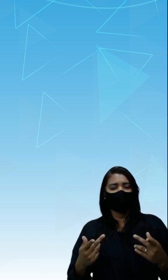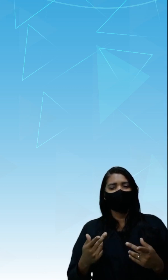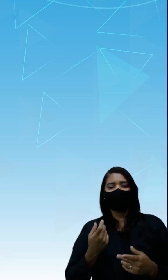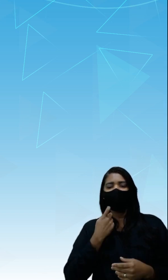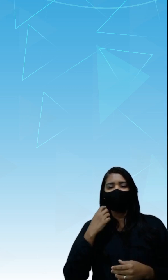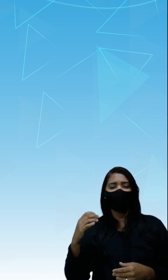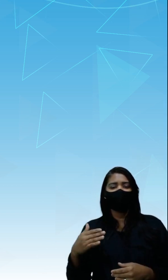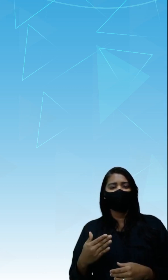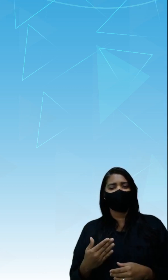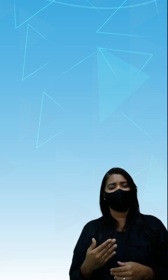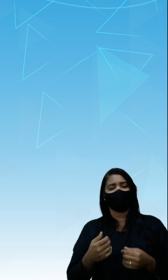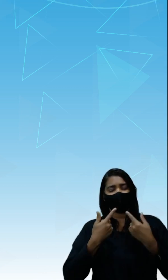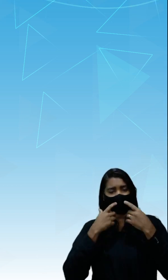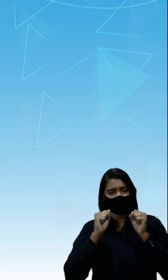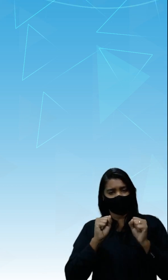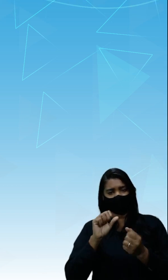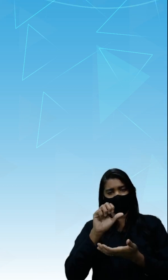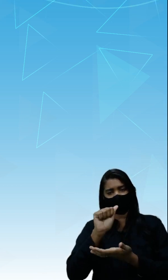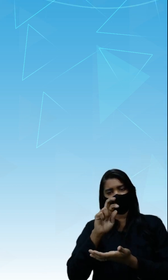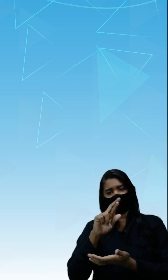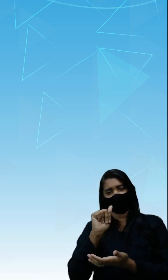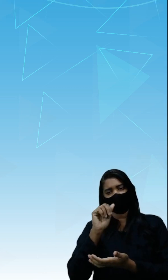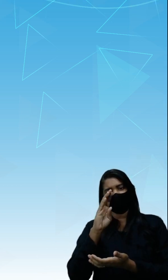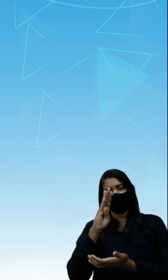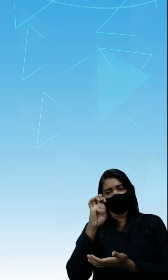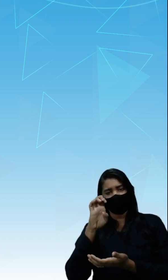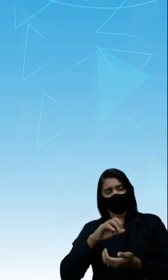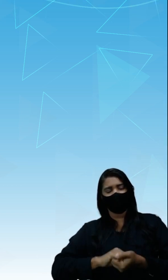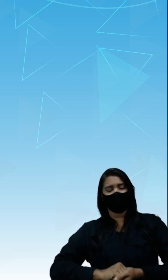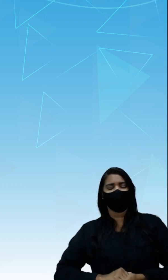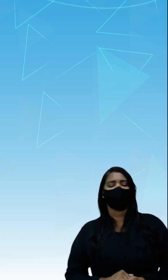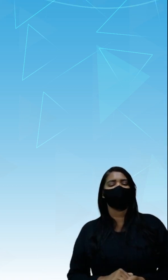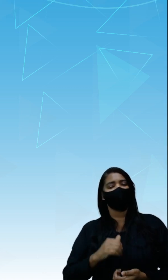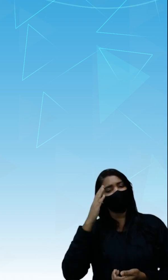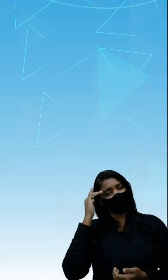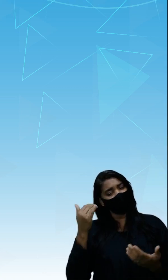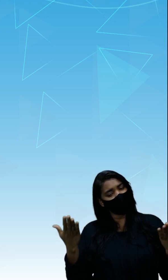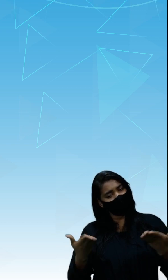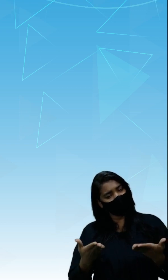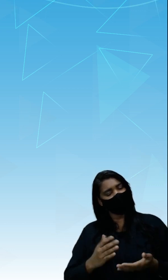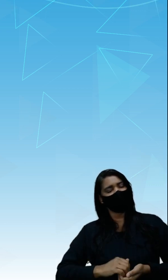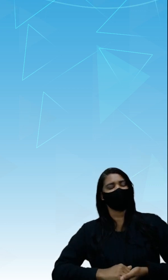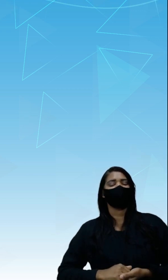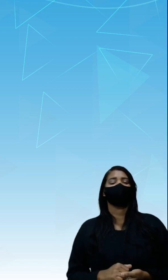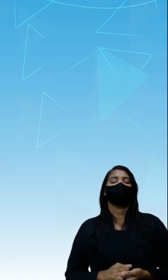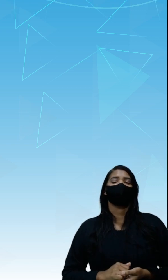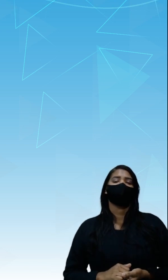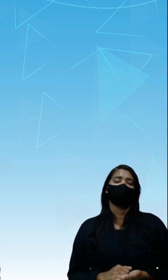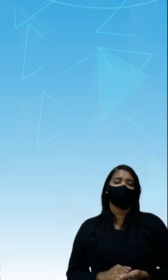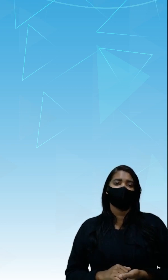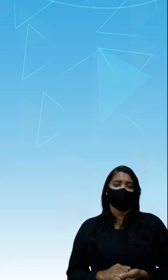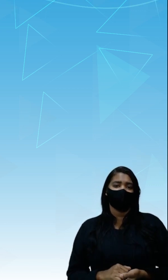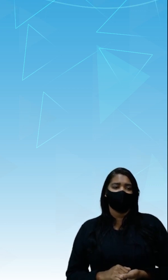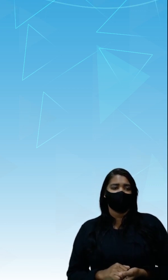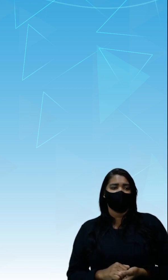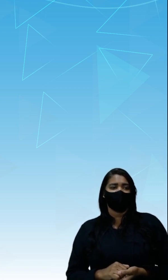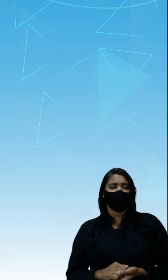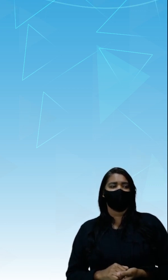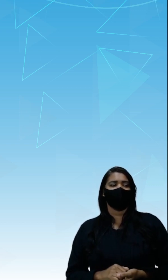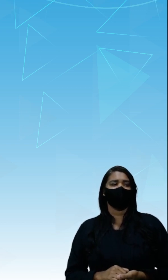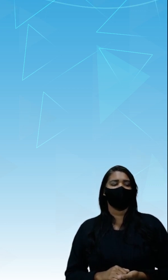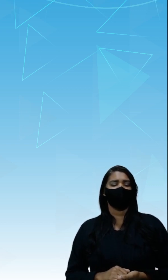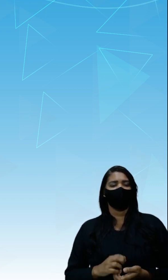que vieram da língua árabe. Sabiam disso não? Pois saiba agora. Aí a gente está vendo